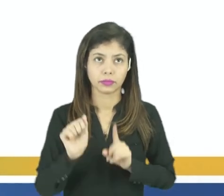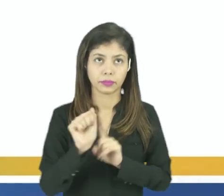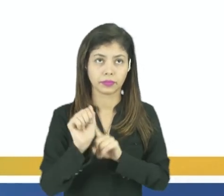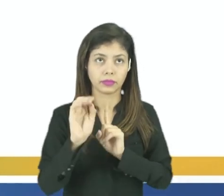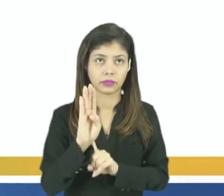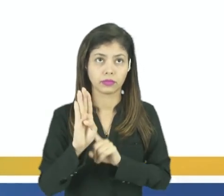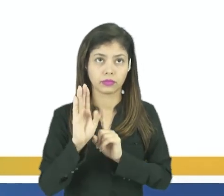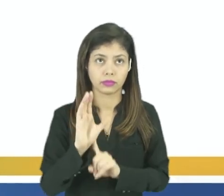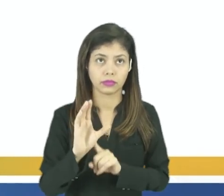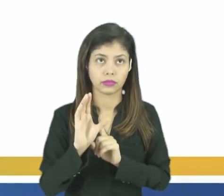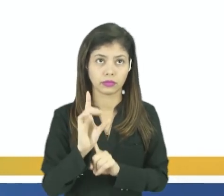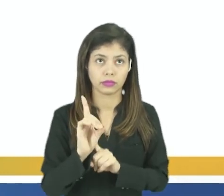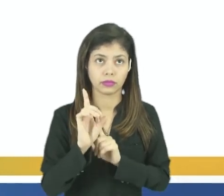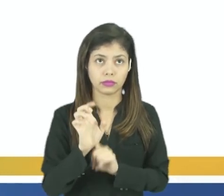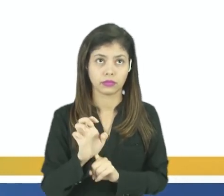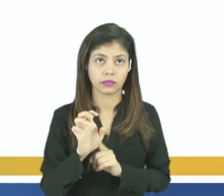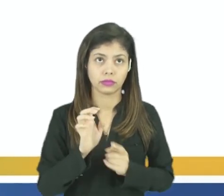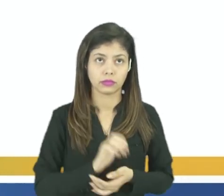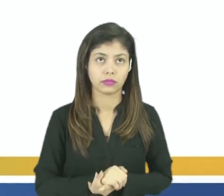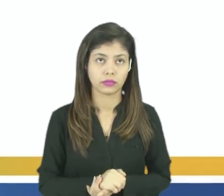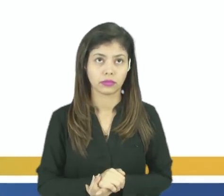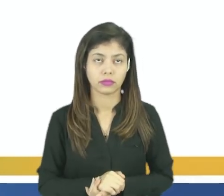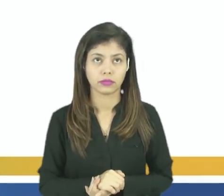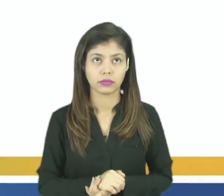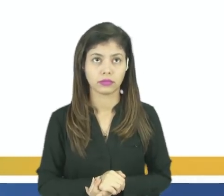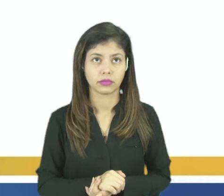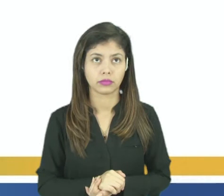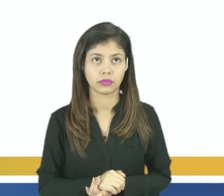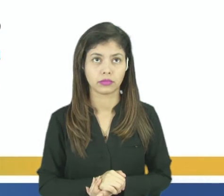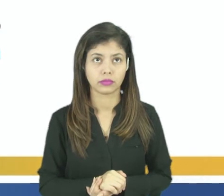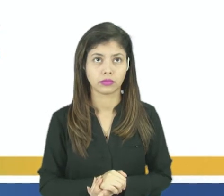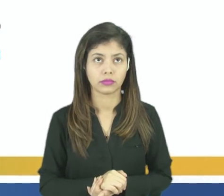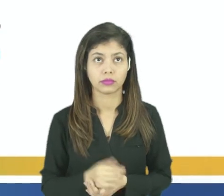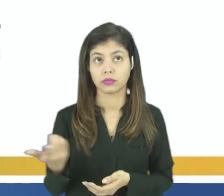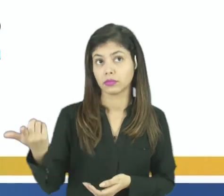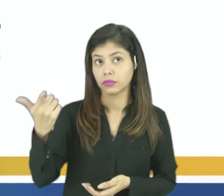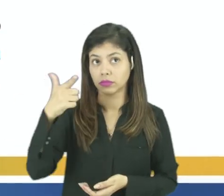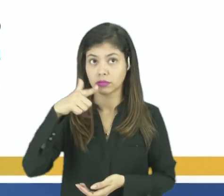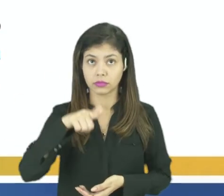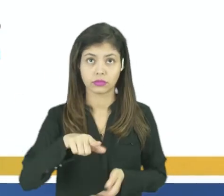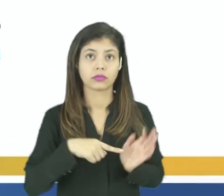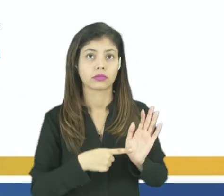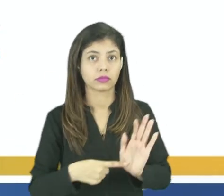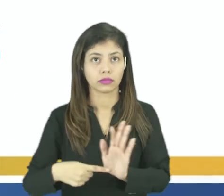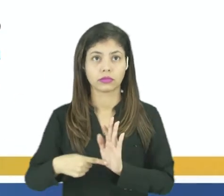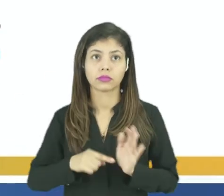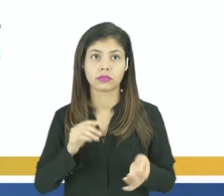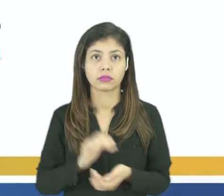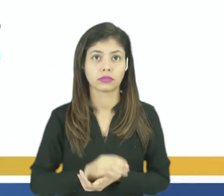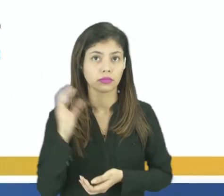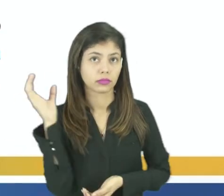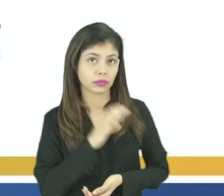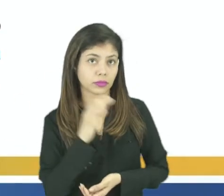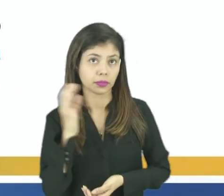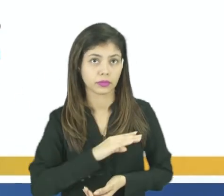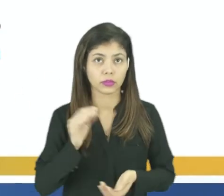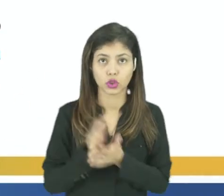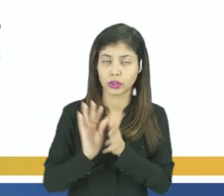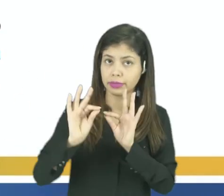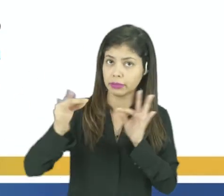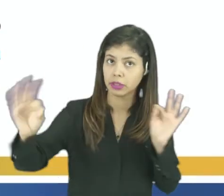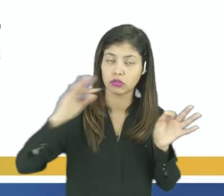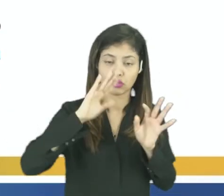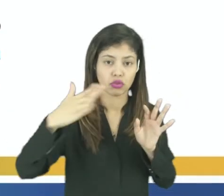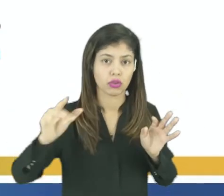invisível. Você vai encontrar, por causa dessa diferença aqui, né, do índice de refração. E